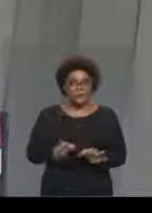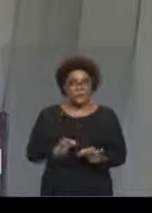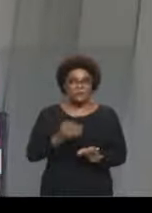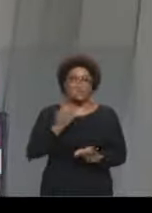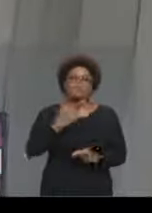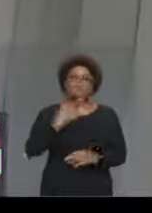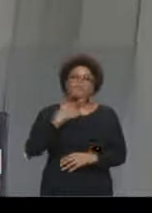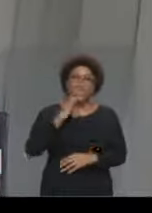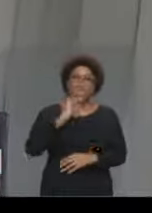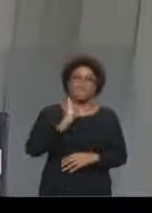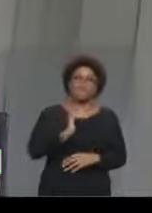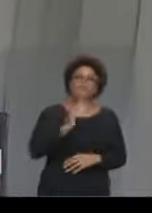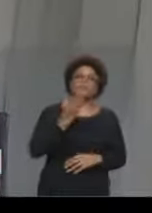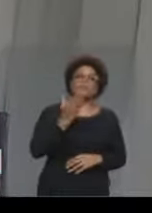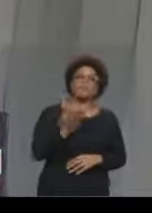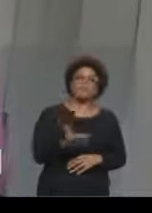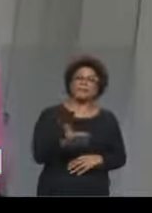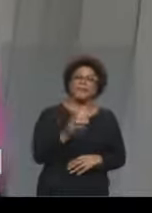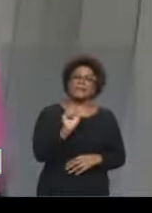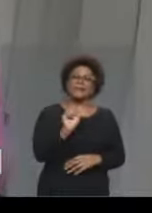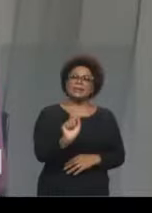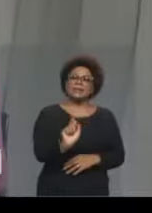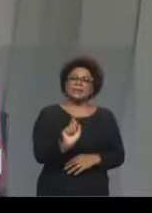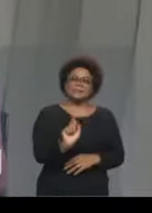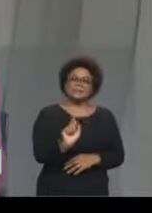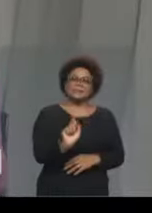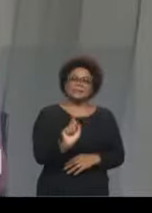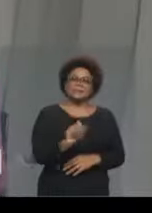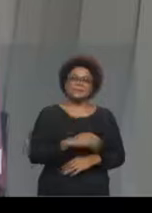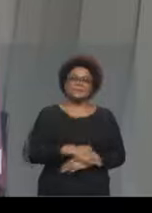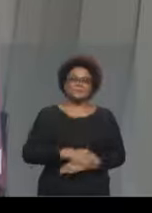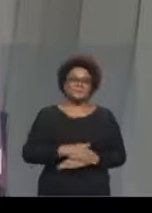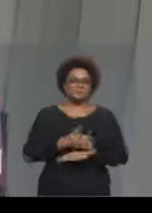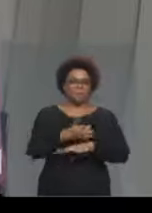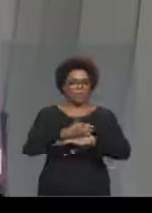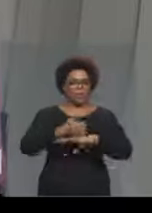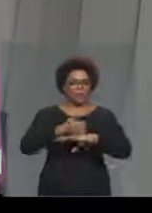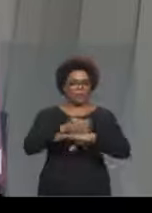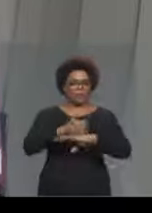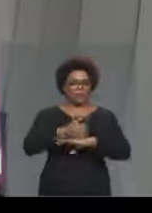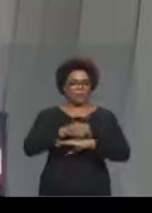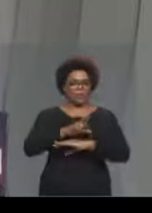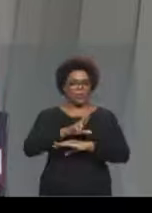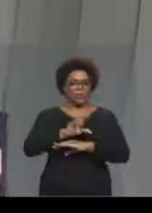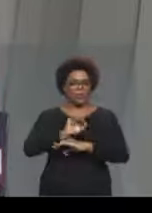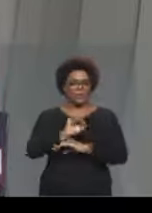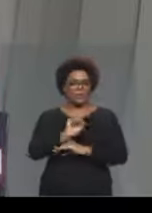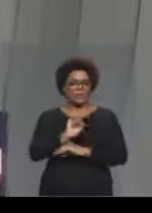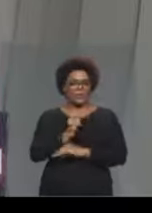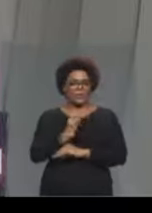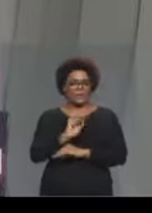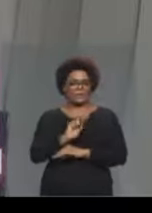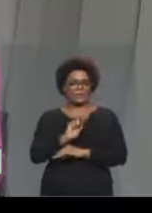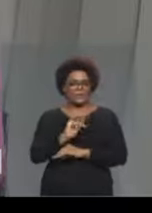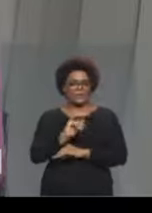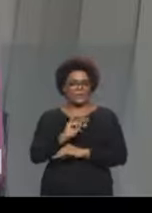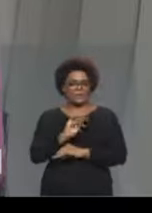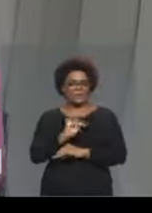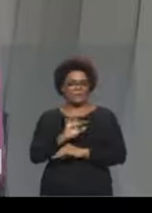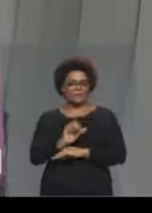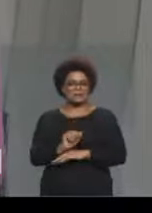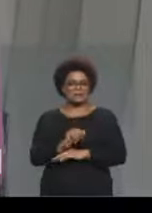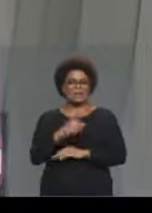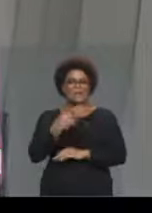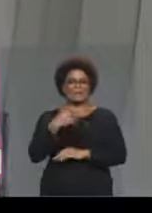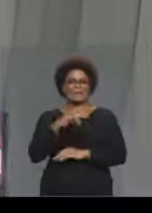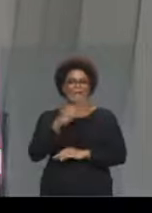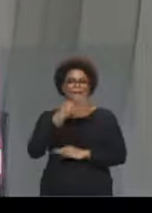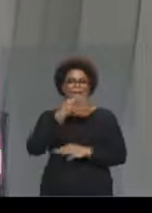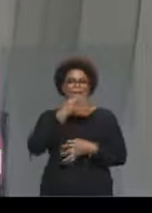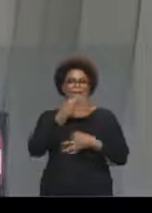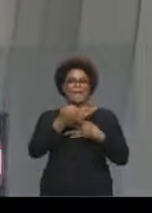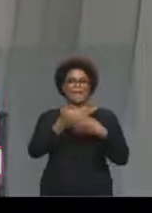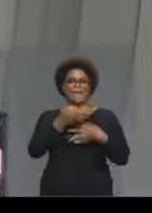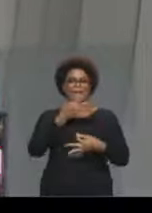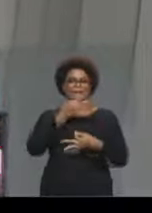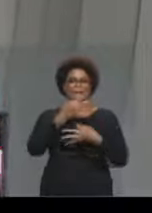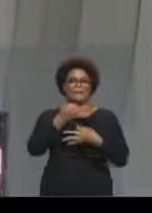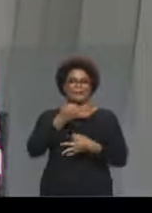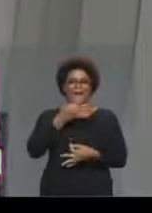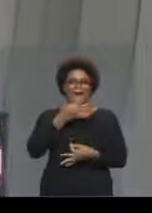ele vai argumentar, quer dizer, ele vai colocar a opinião dele, ele vai argumentar, ele vai colocar, ele pode argumentar